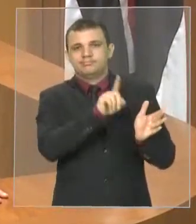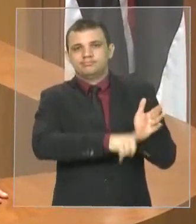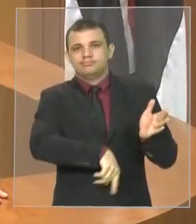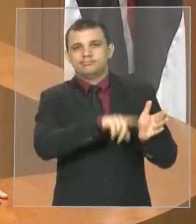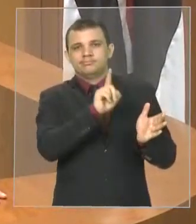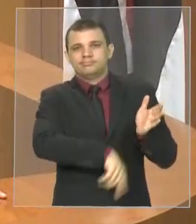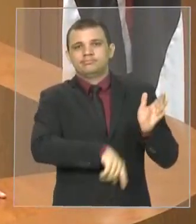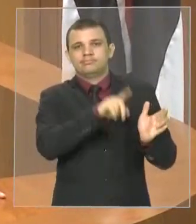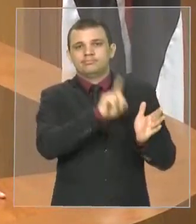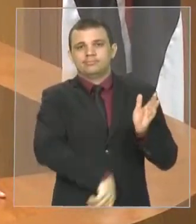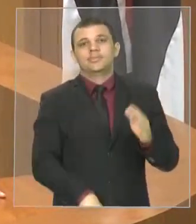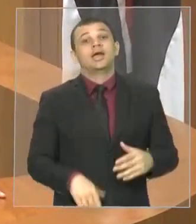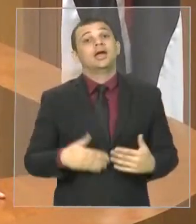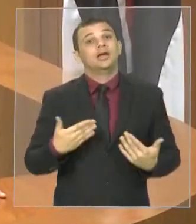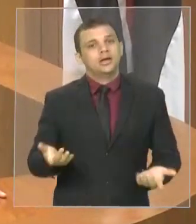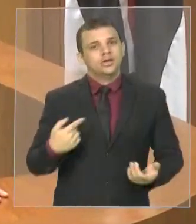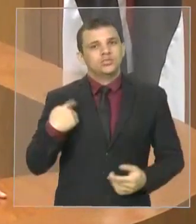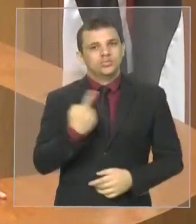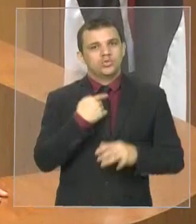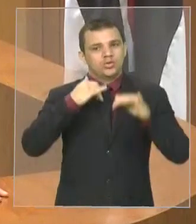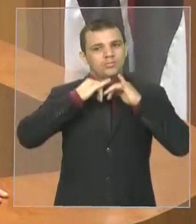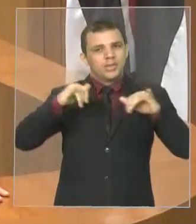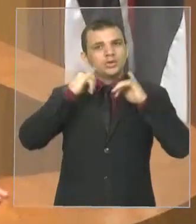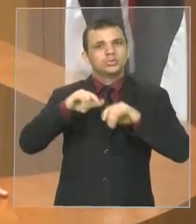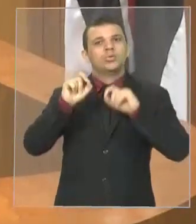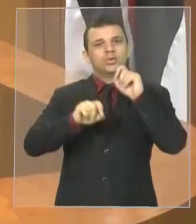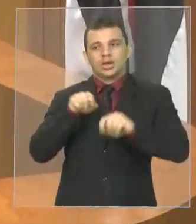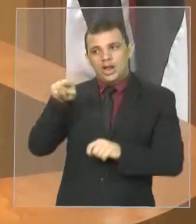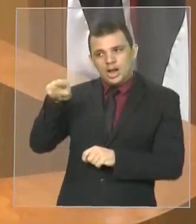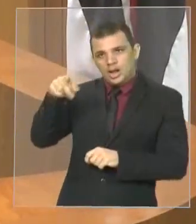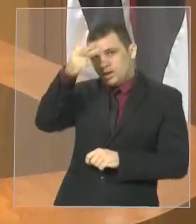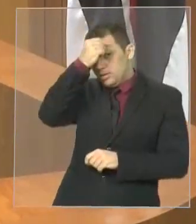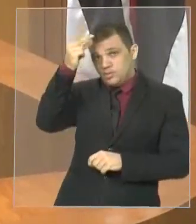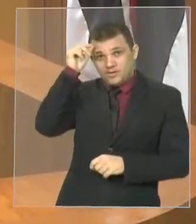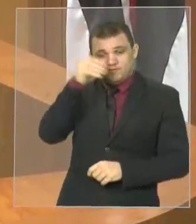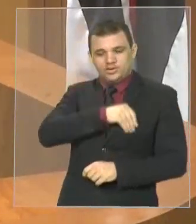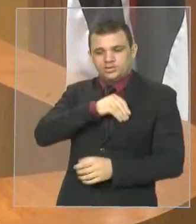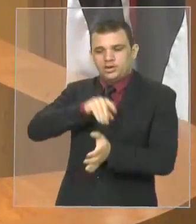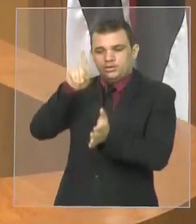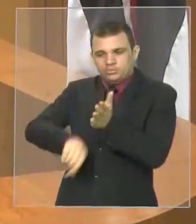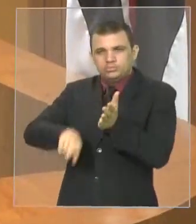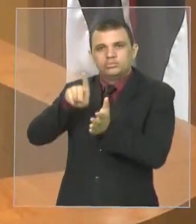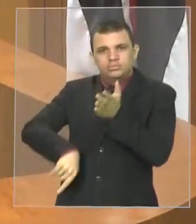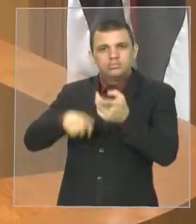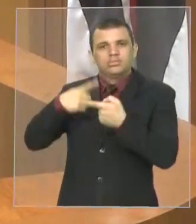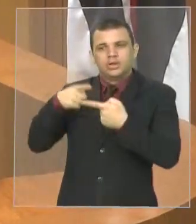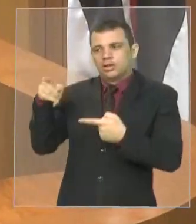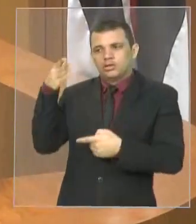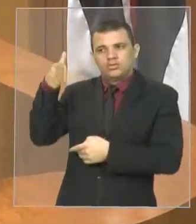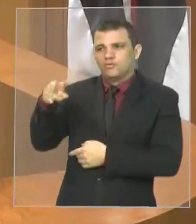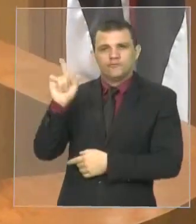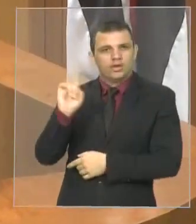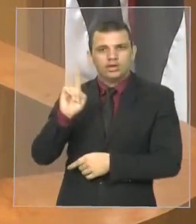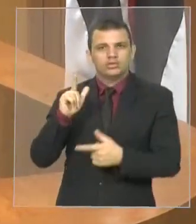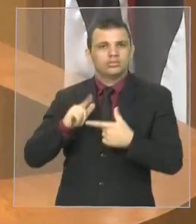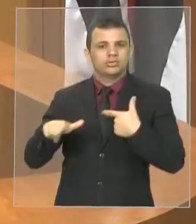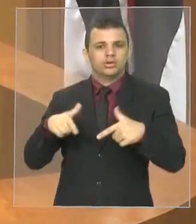para descontar o salário do prefeito quando ele não for trabalhar na prefeitura. Porque uma coisa eu garanto a